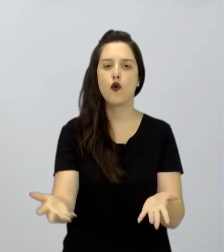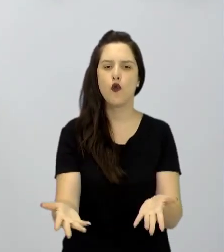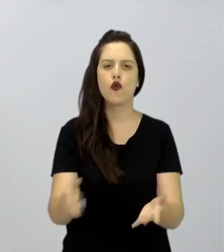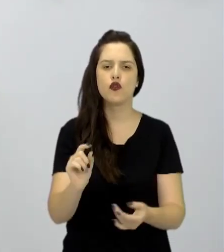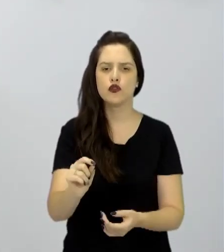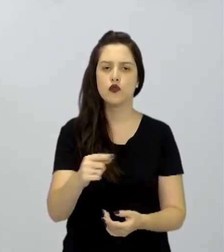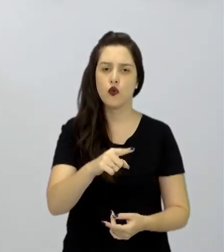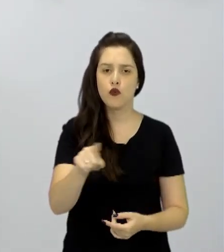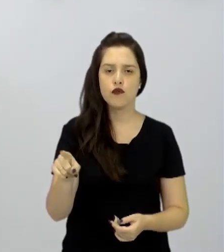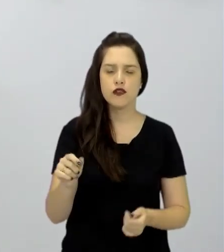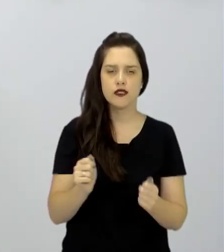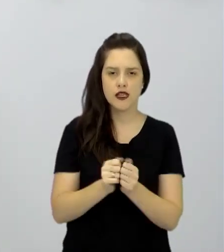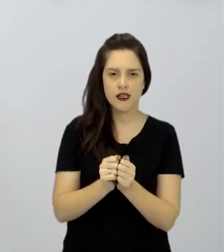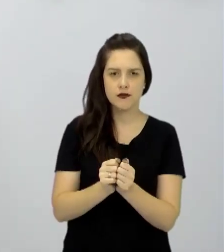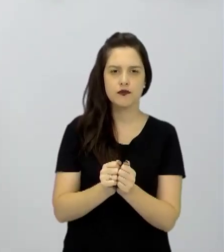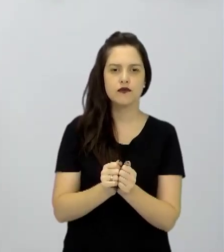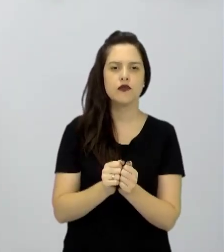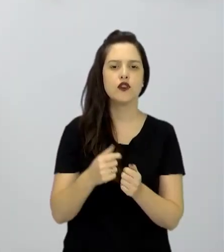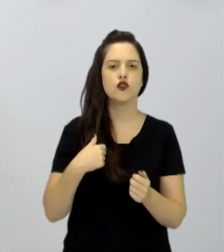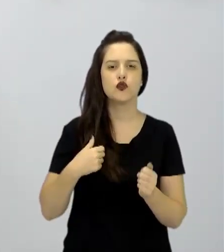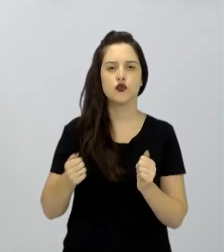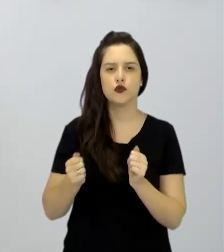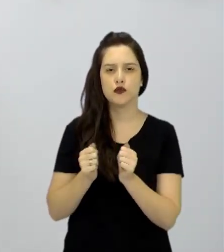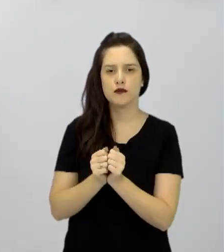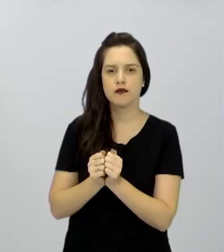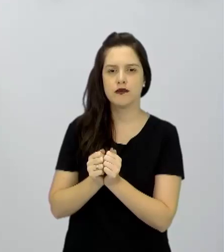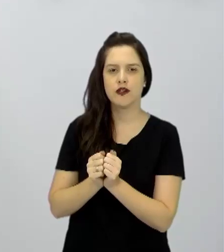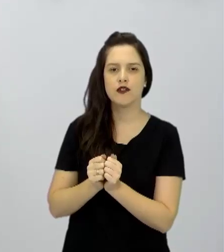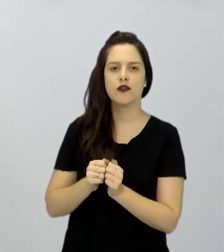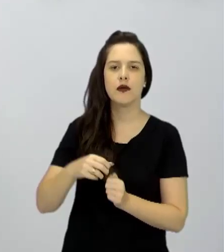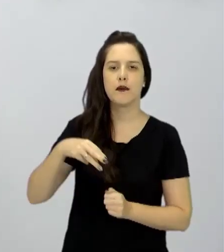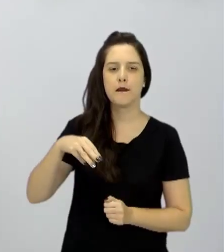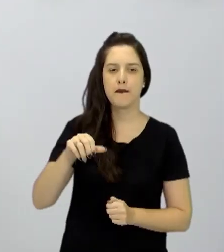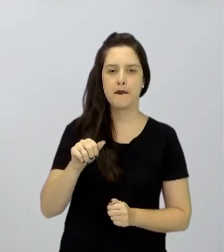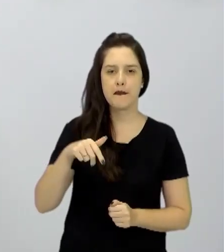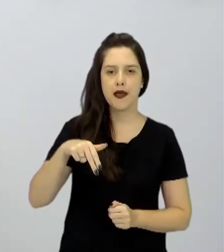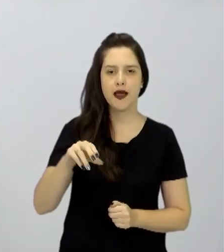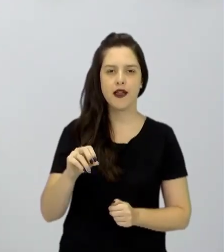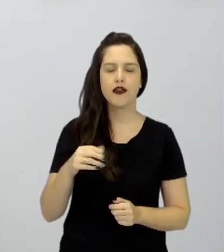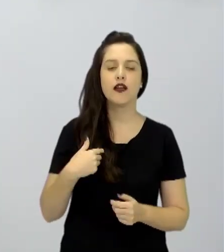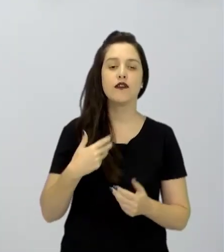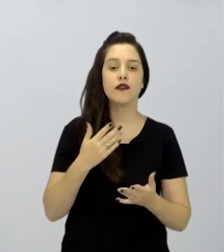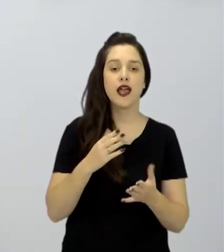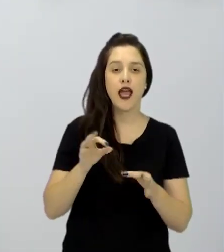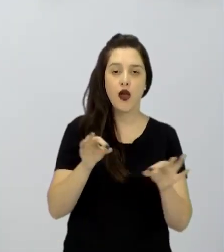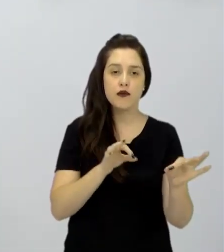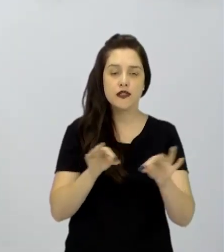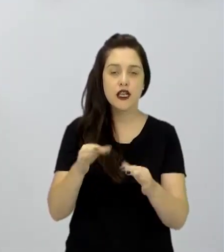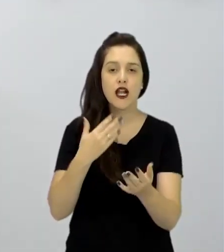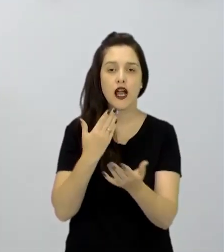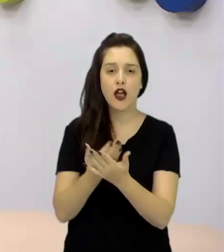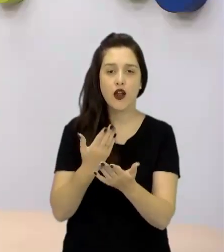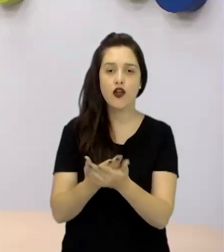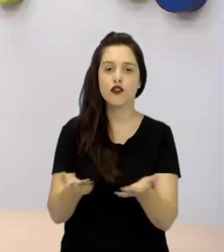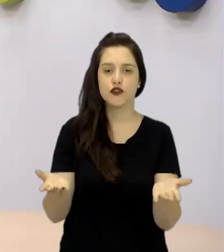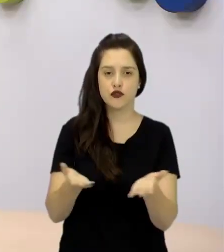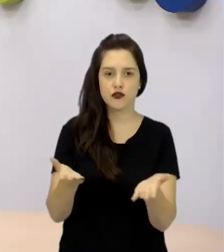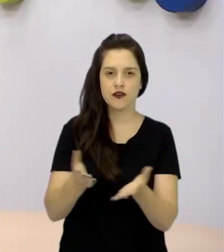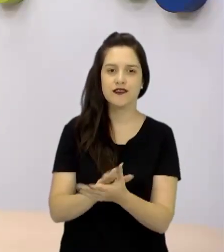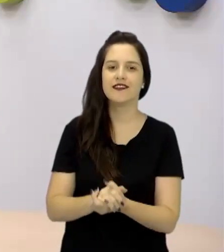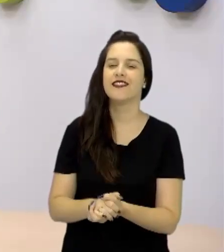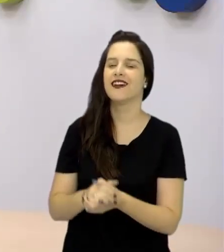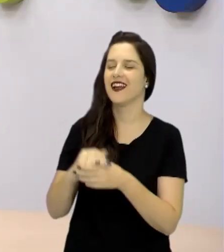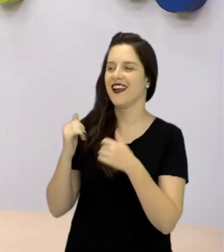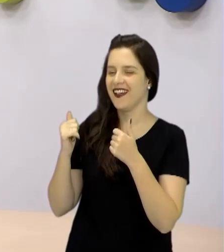com vocês. Junto comigo estou com o professor Osmar, que vai estar me auxiliando na aula de hoje. Bem-vindo, professor